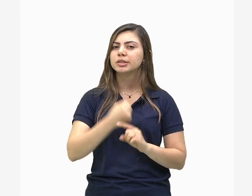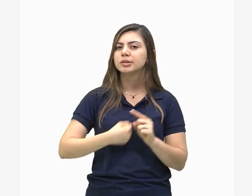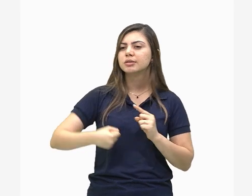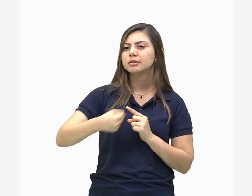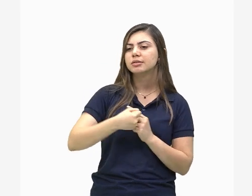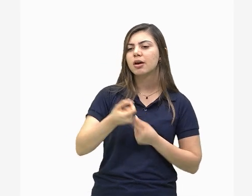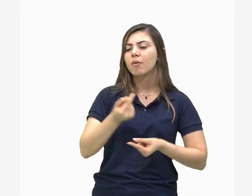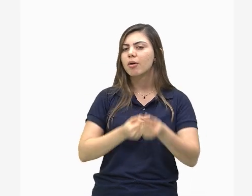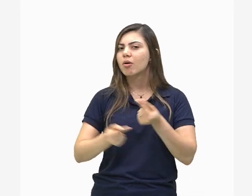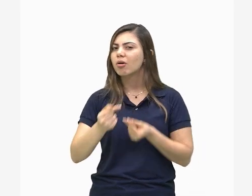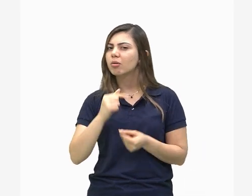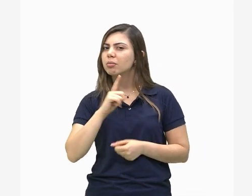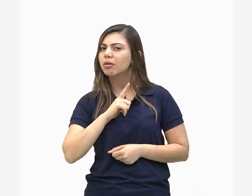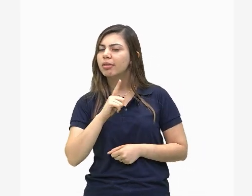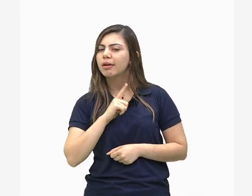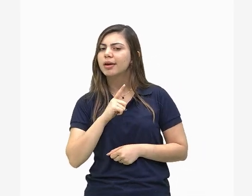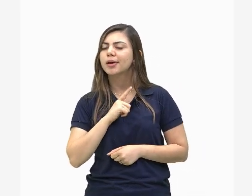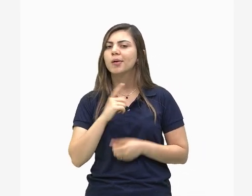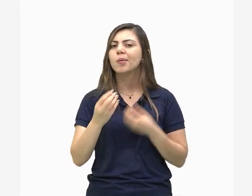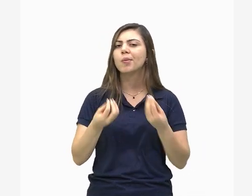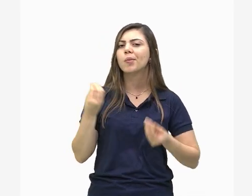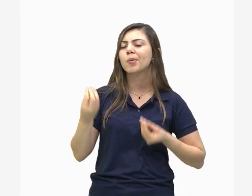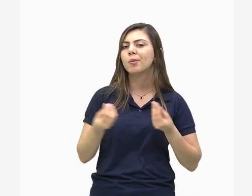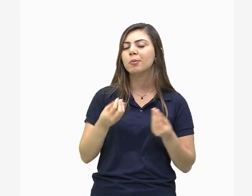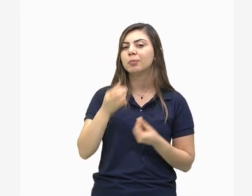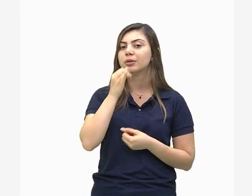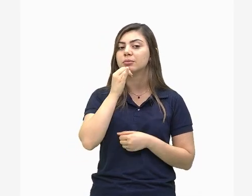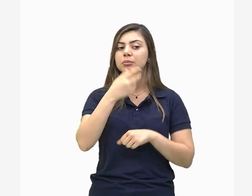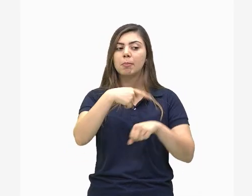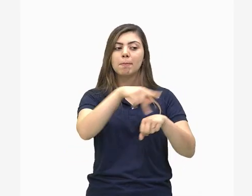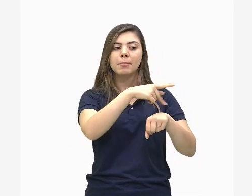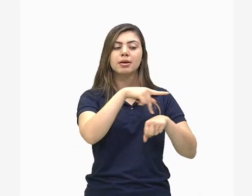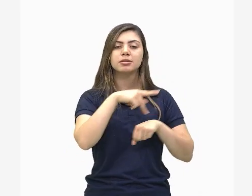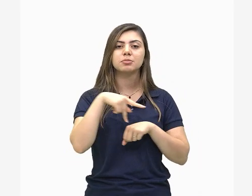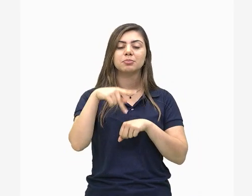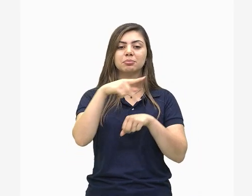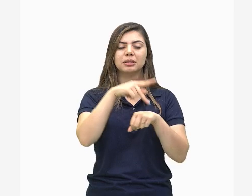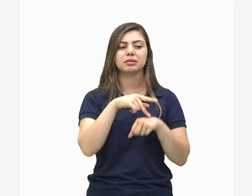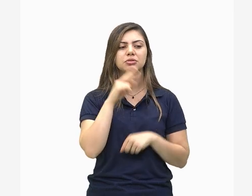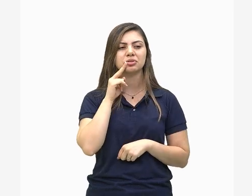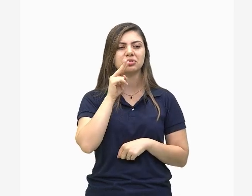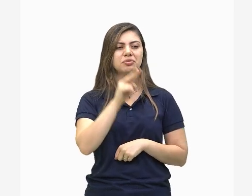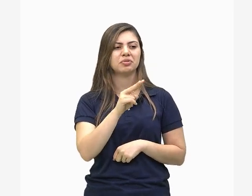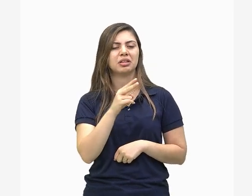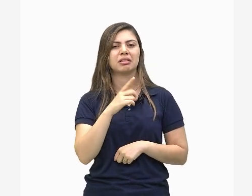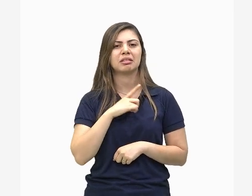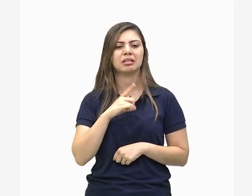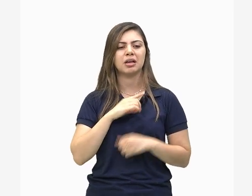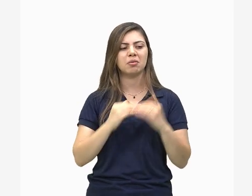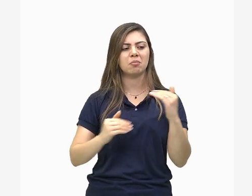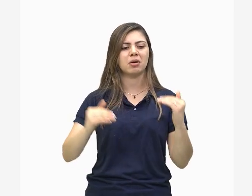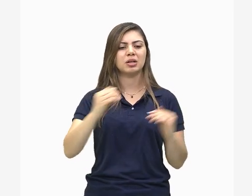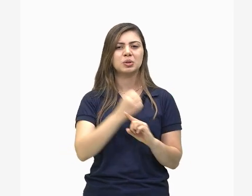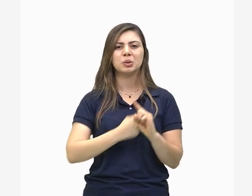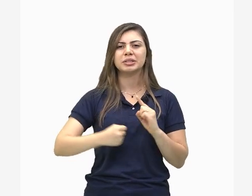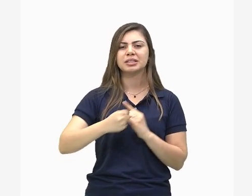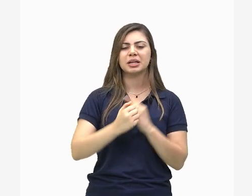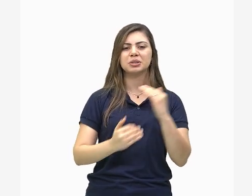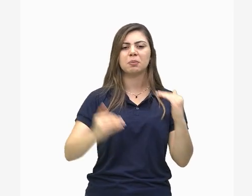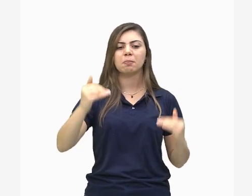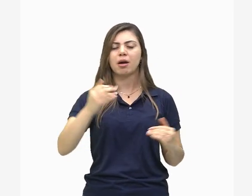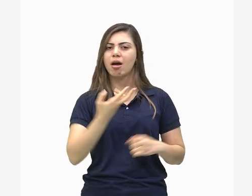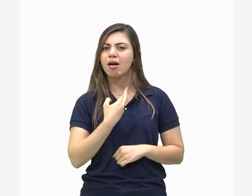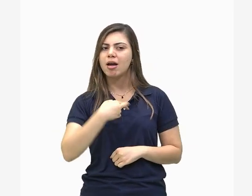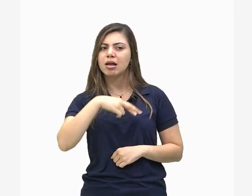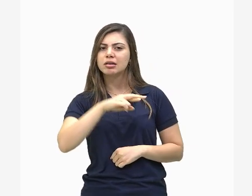econômica, né? Como é que, muitas das vezes, em países que têm injustiça social e econômica, as religiões se